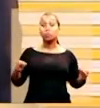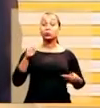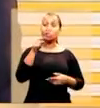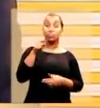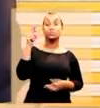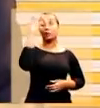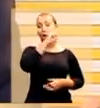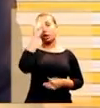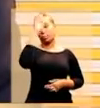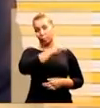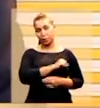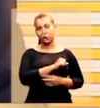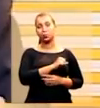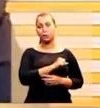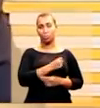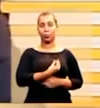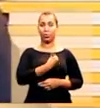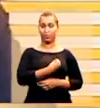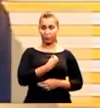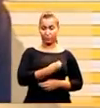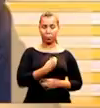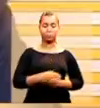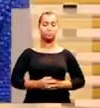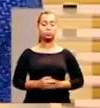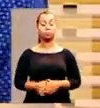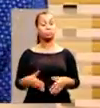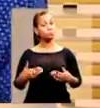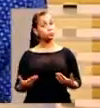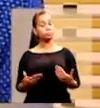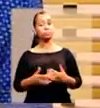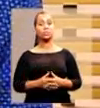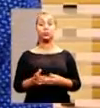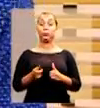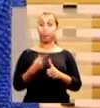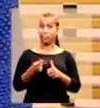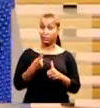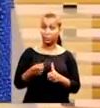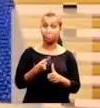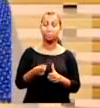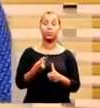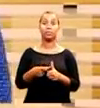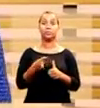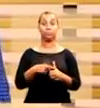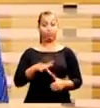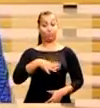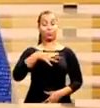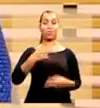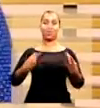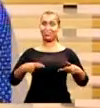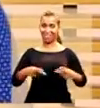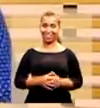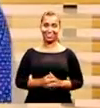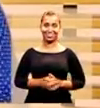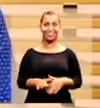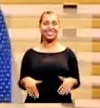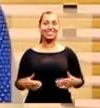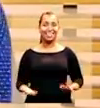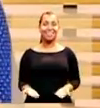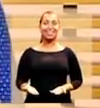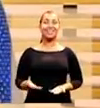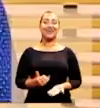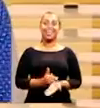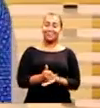mecanismos que você aprendeu a lidar para sobreviver da arte? Primeiramente foi na cara e a coragem, Sim. né?